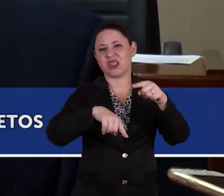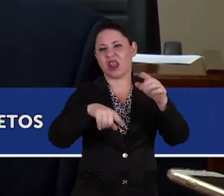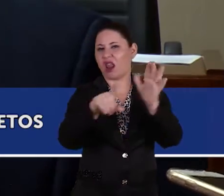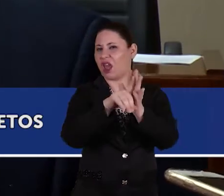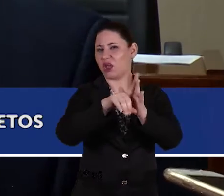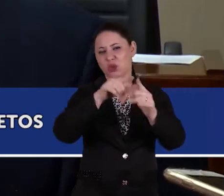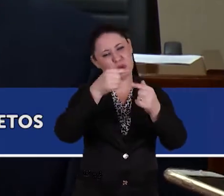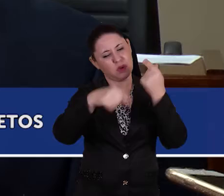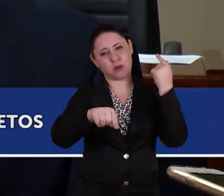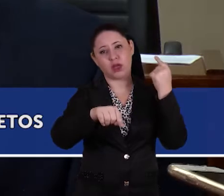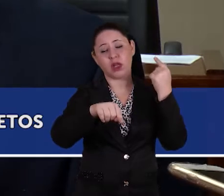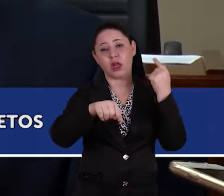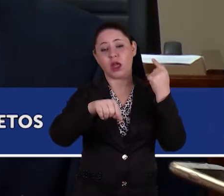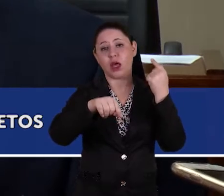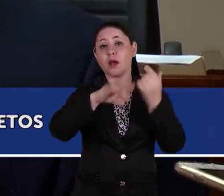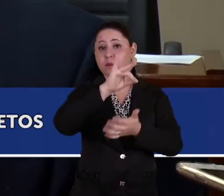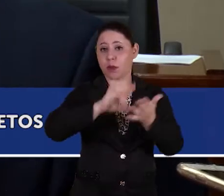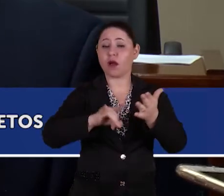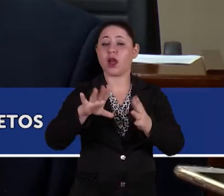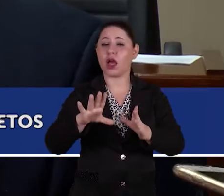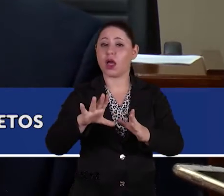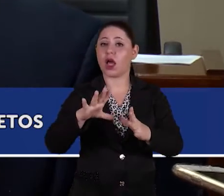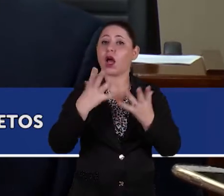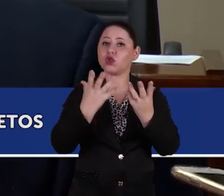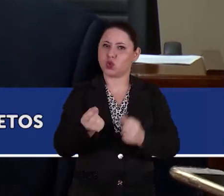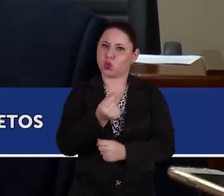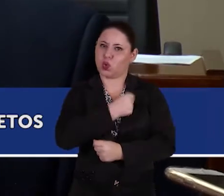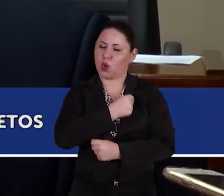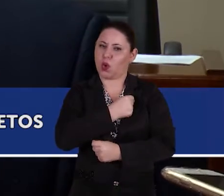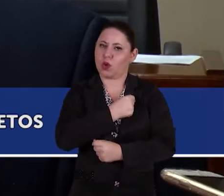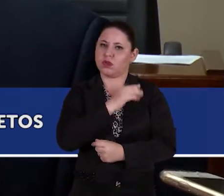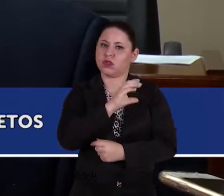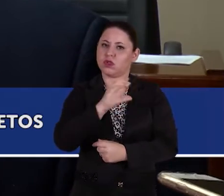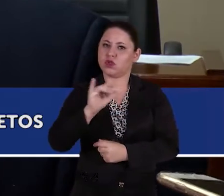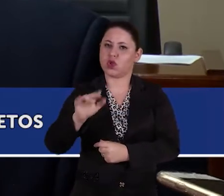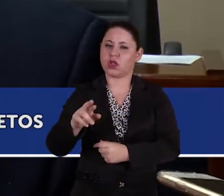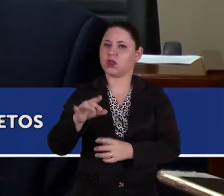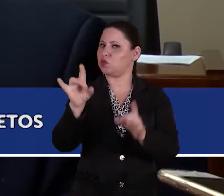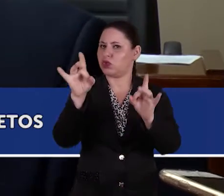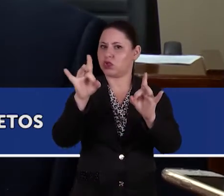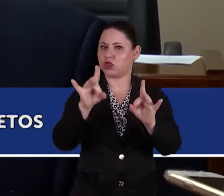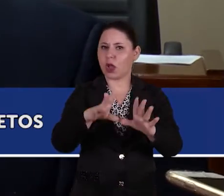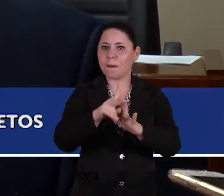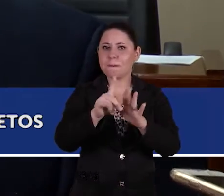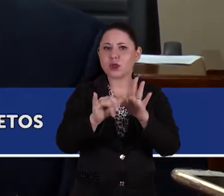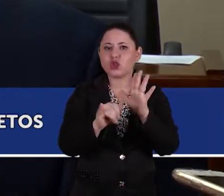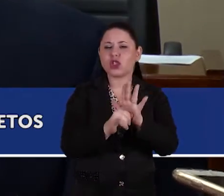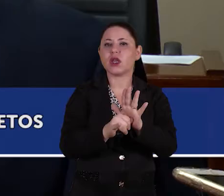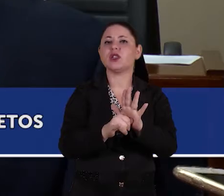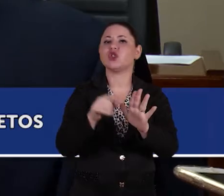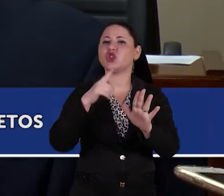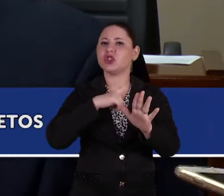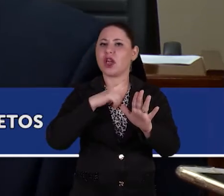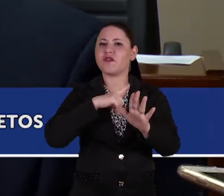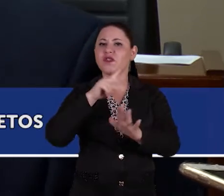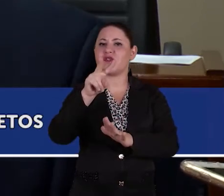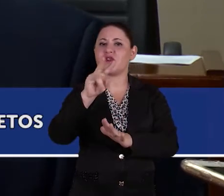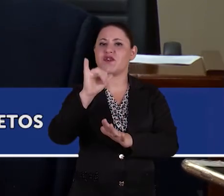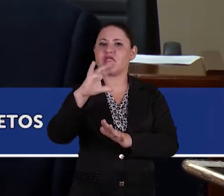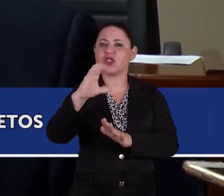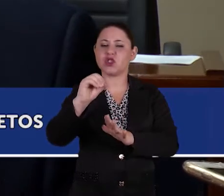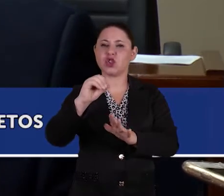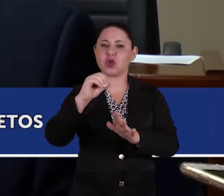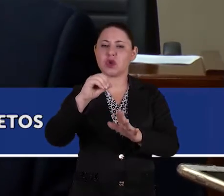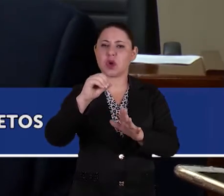iniciativa. Prova disso que foi um compromisso quando assumimos a Comissão de Constituição e Justiça, de não deixarmos passar projetos que tivessem vício de